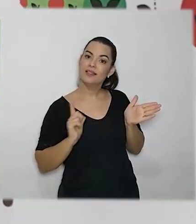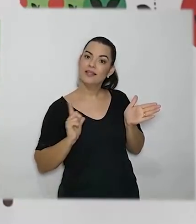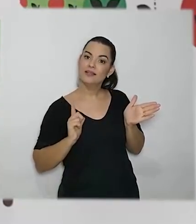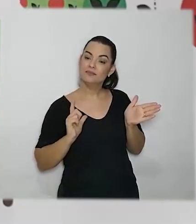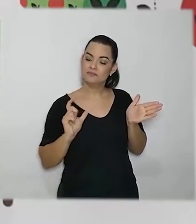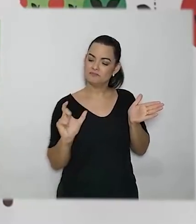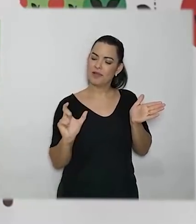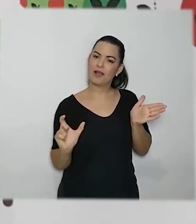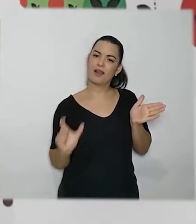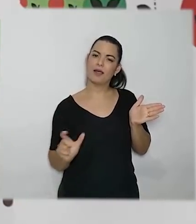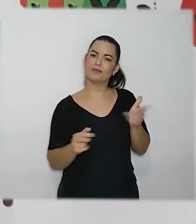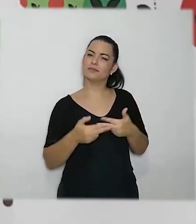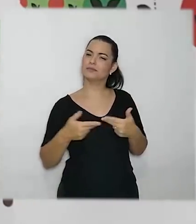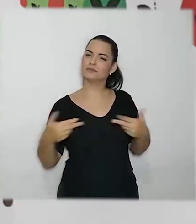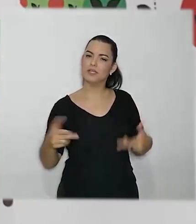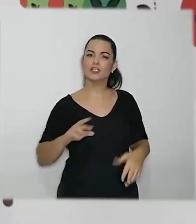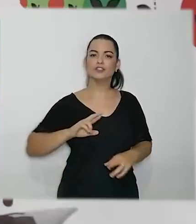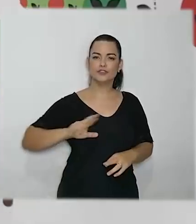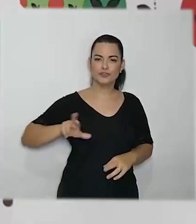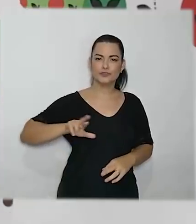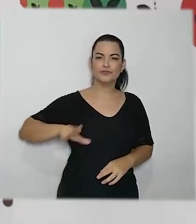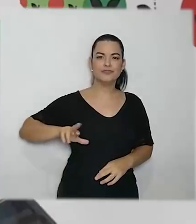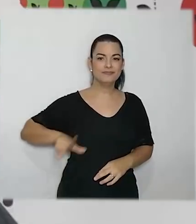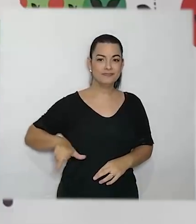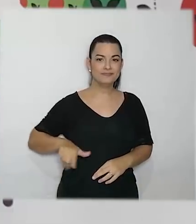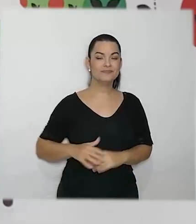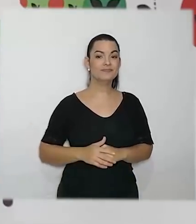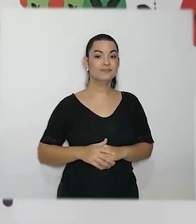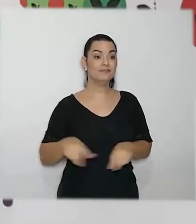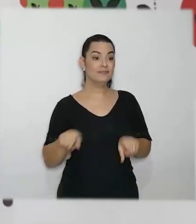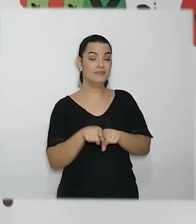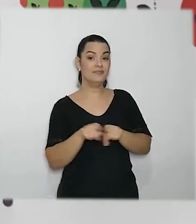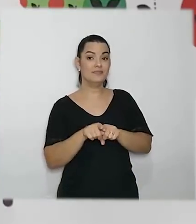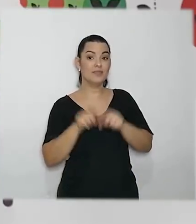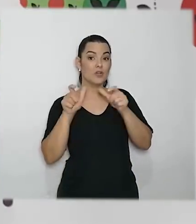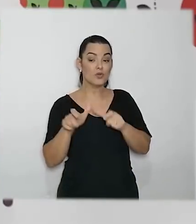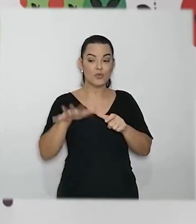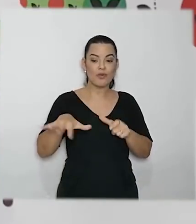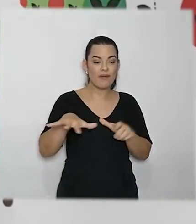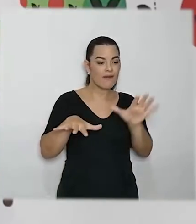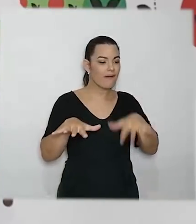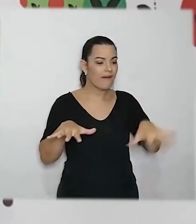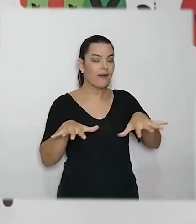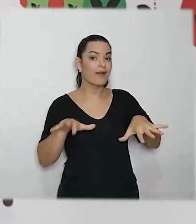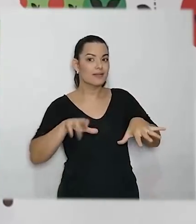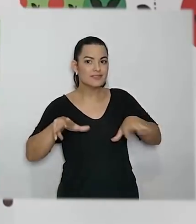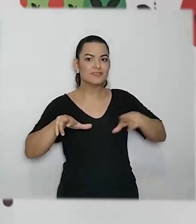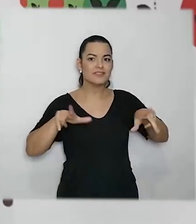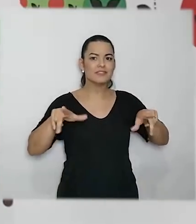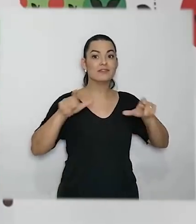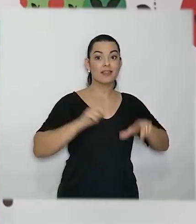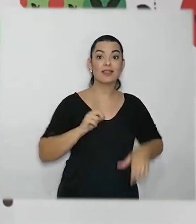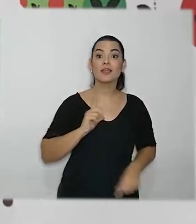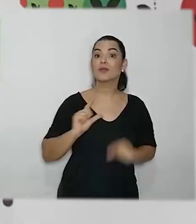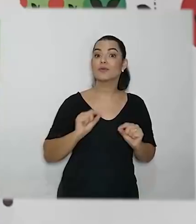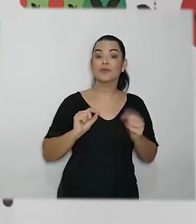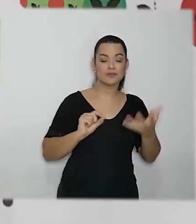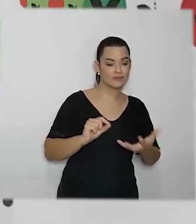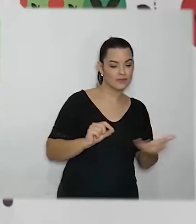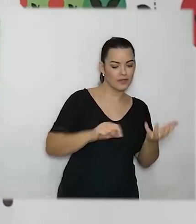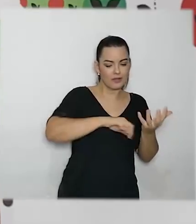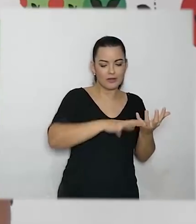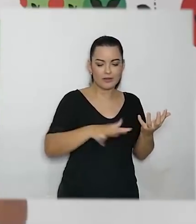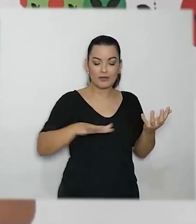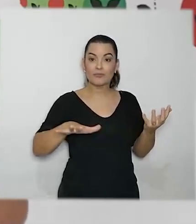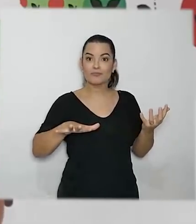palavras diferentes, que nós falamos de ambientes diferentes, temos o banhado, a